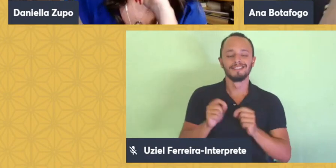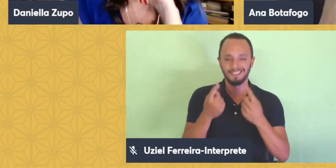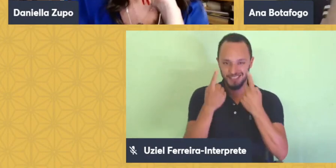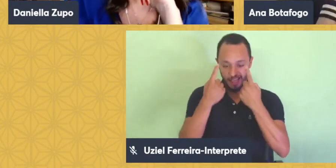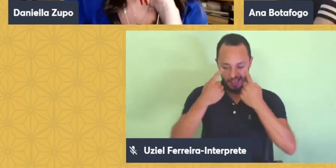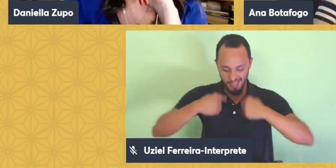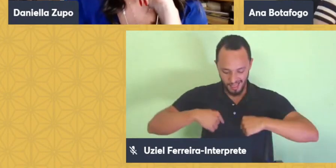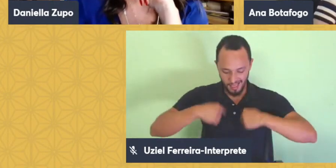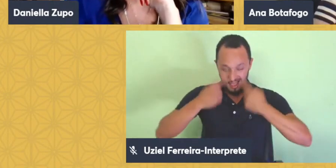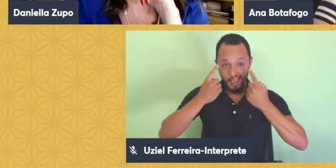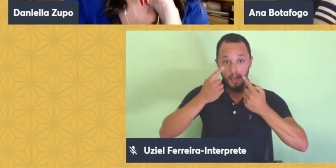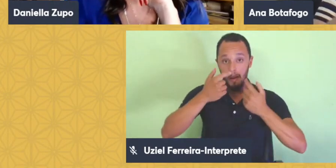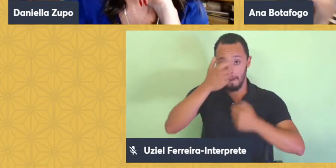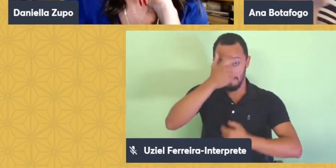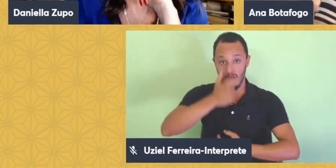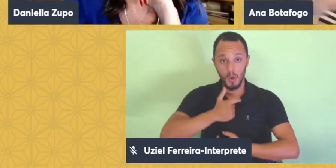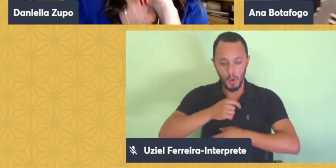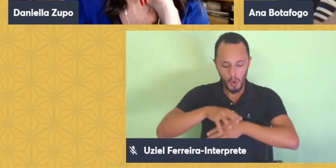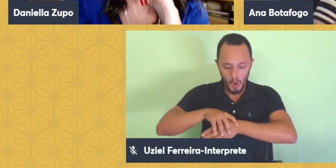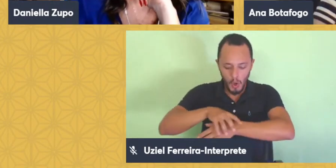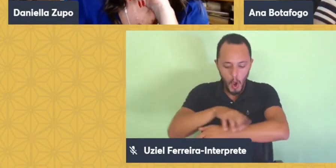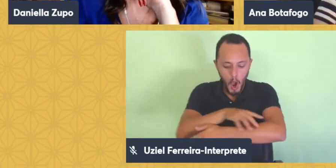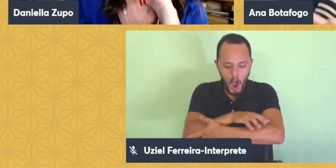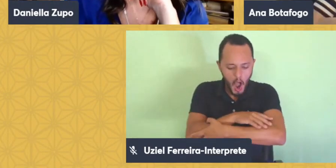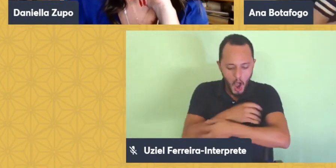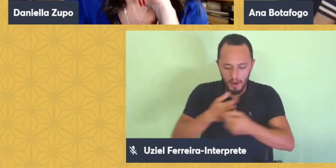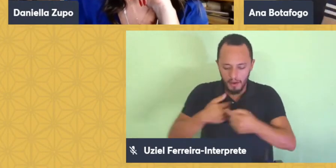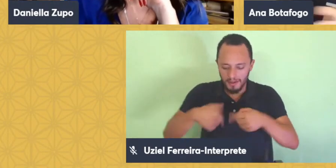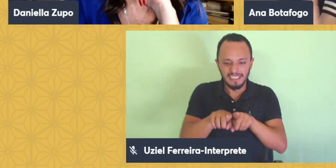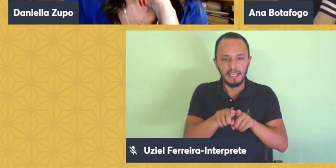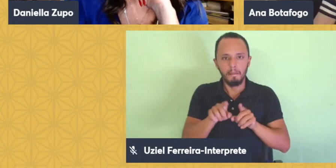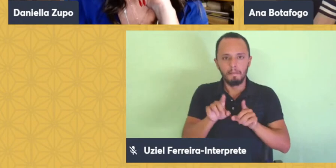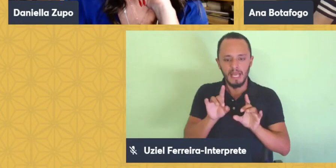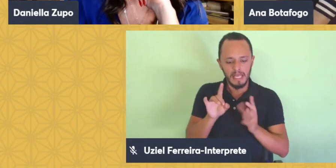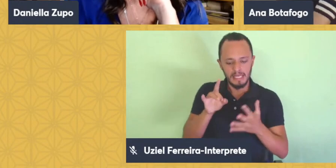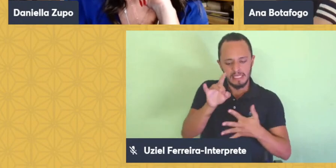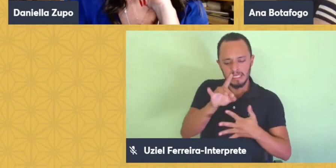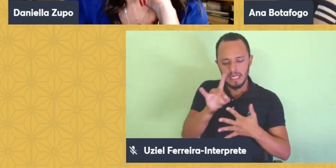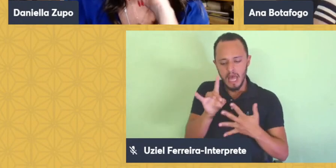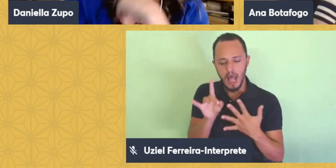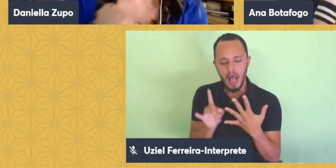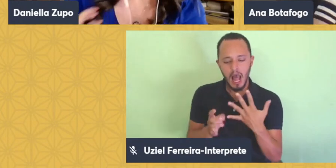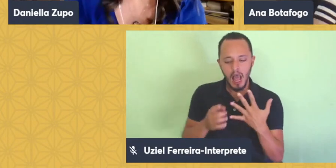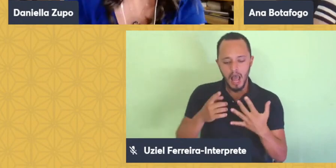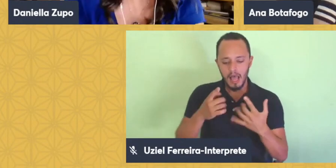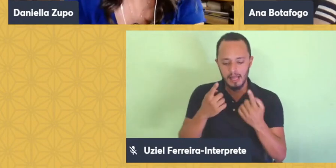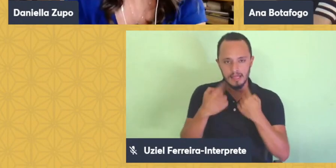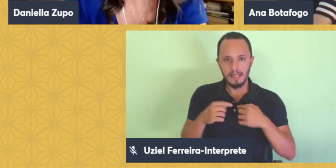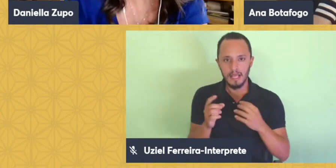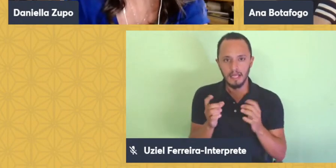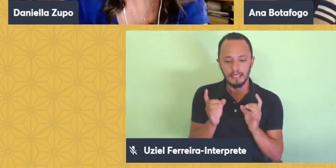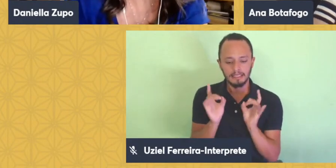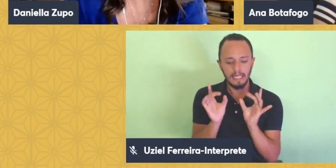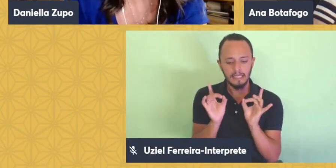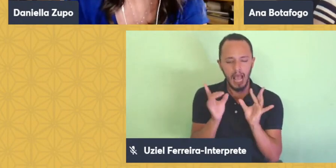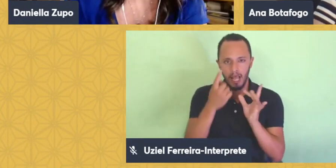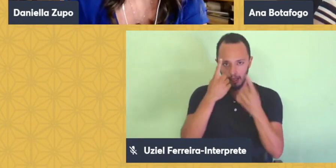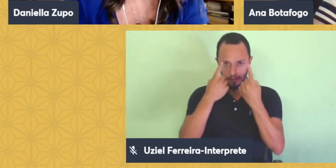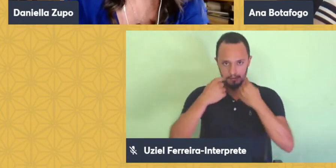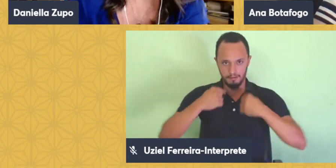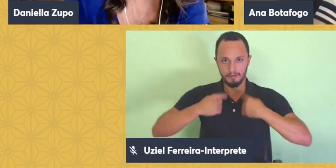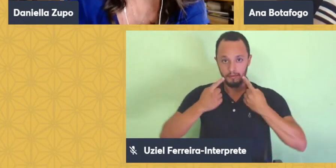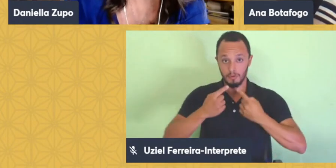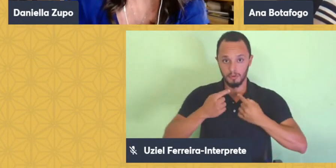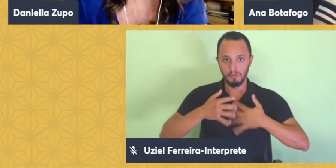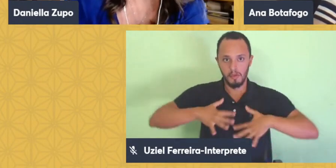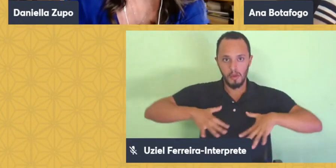corpo e suas Vertentes maravilhosas e enormes é é um universo muito